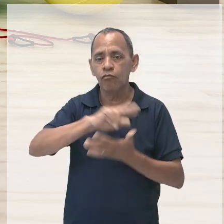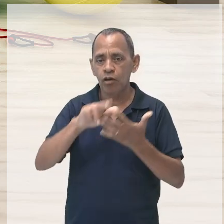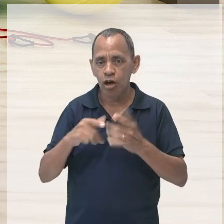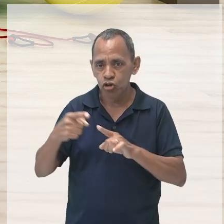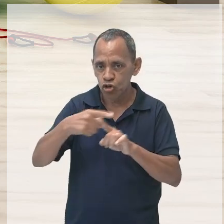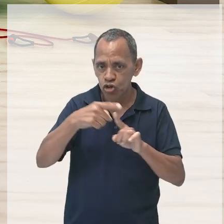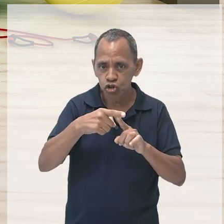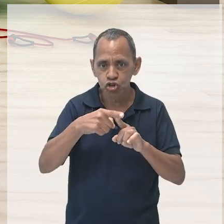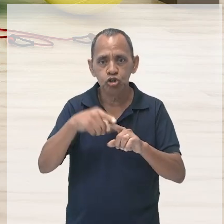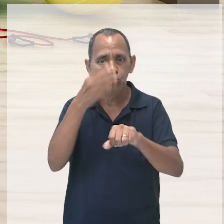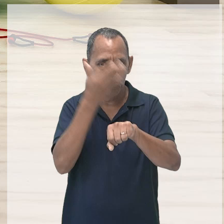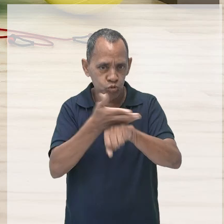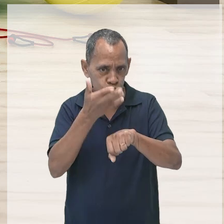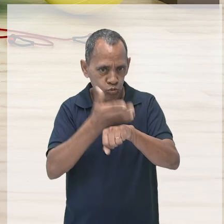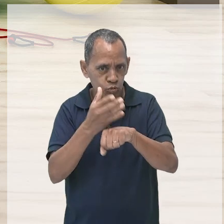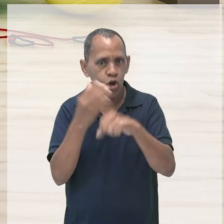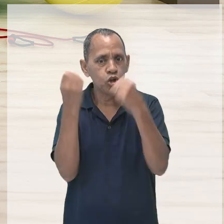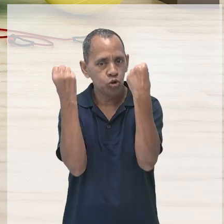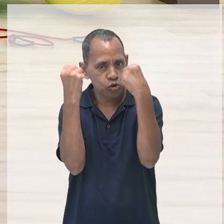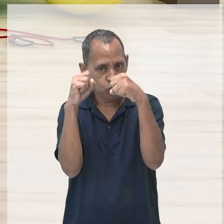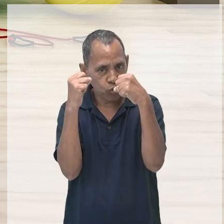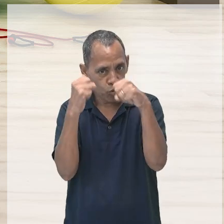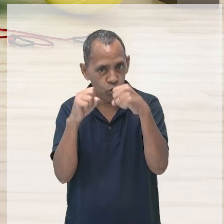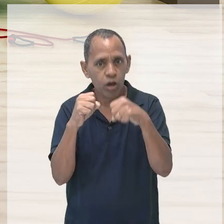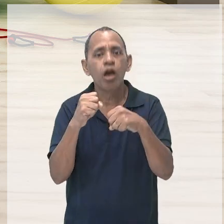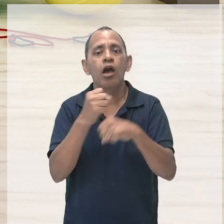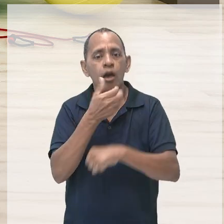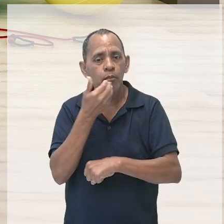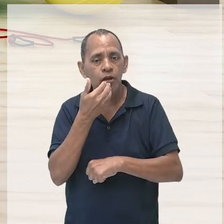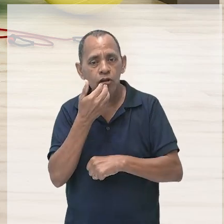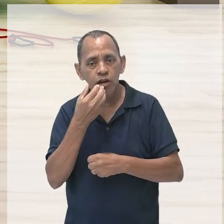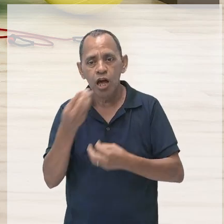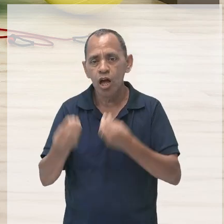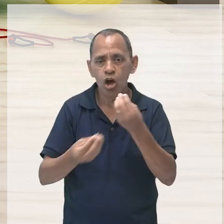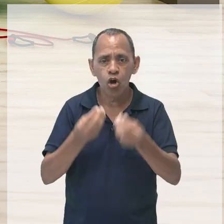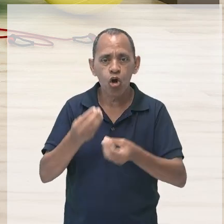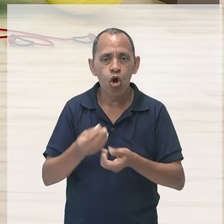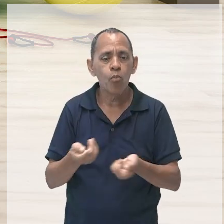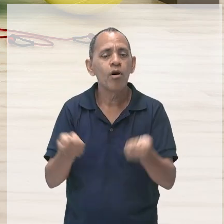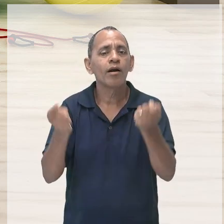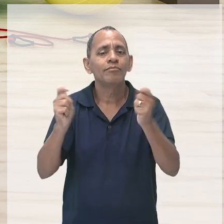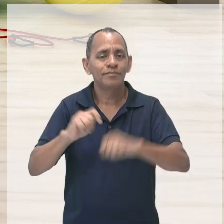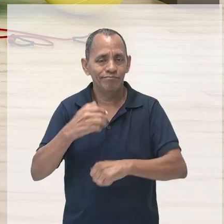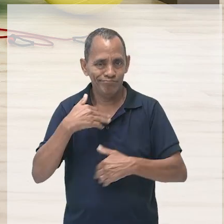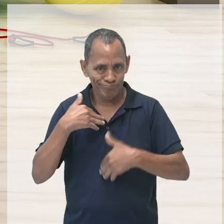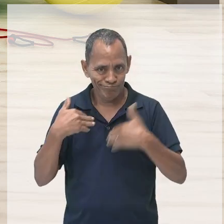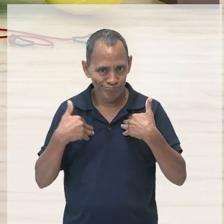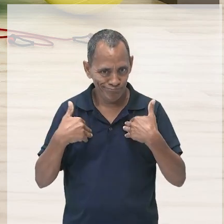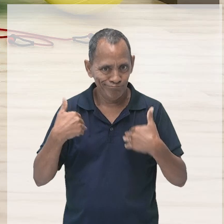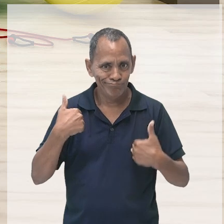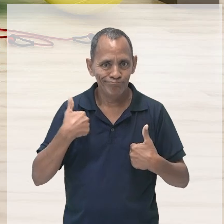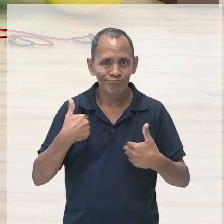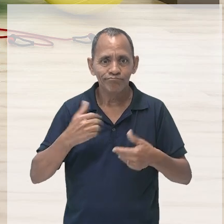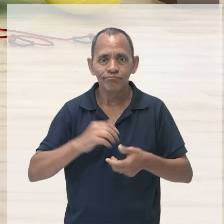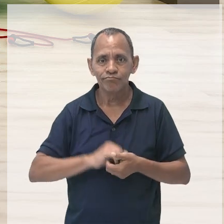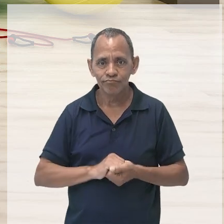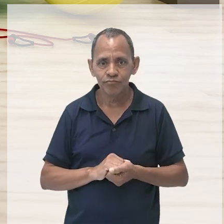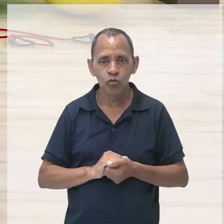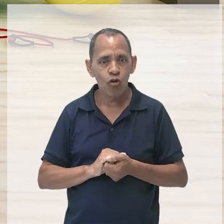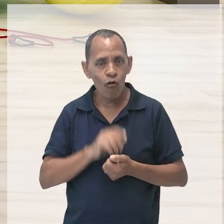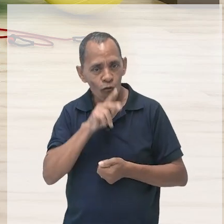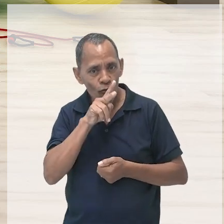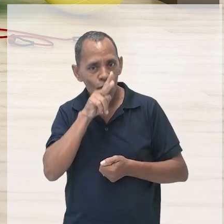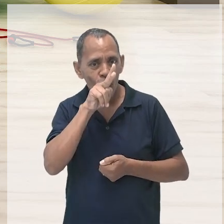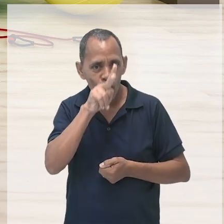que têm o objetivo de melhorar as qualidades, as capacidades físicas, como, por exemplo, a força,